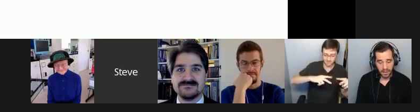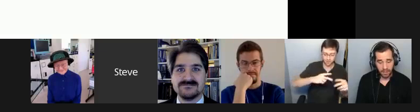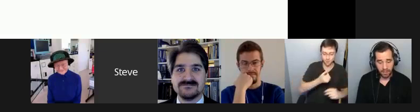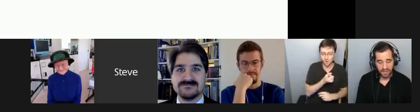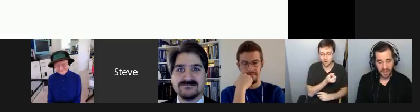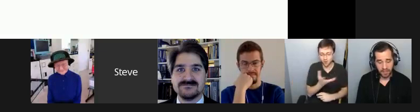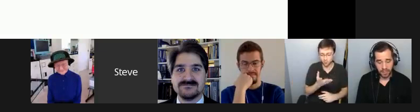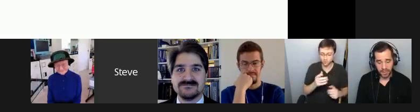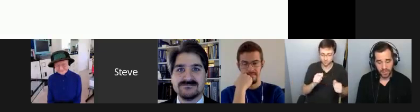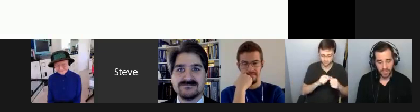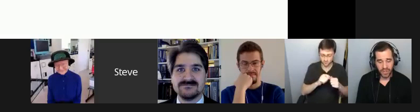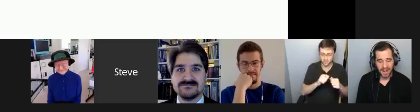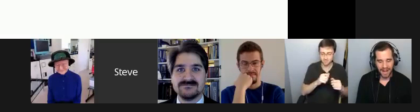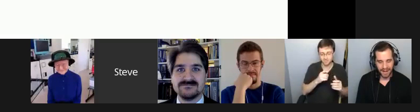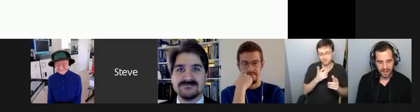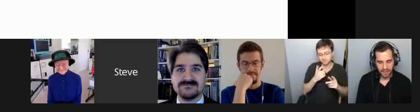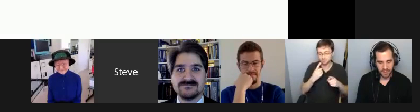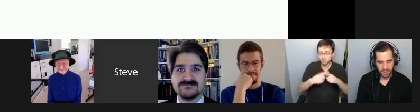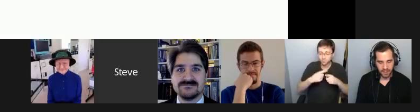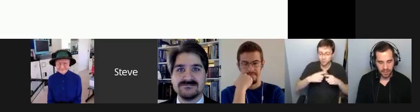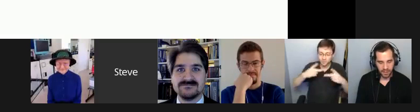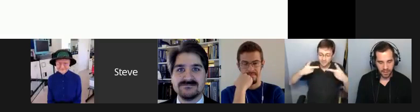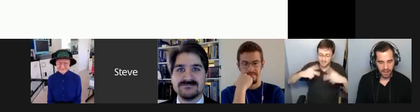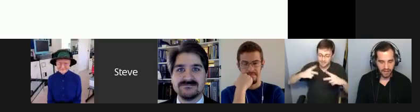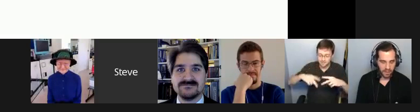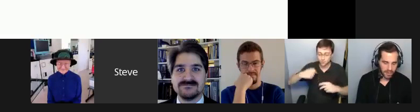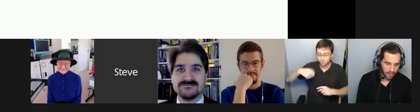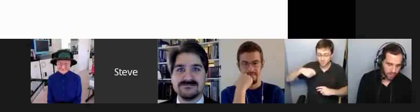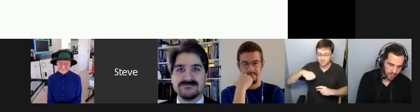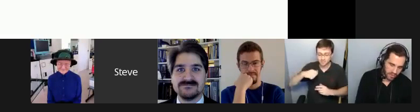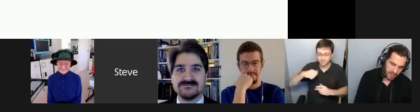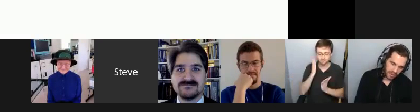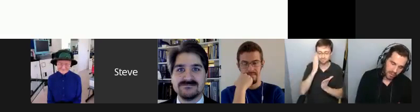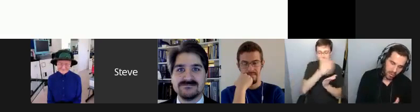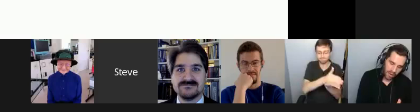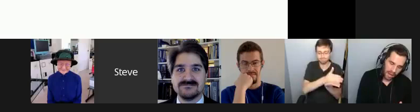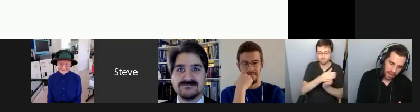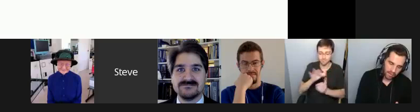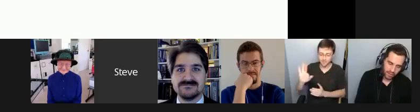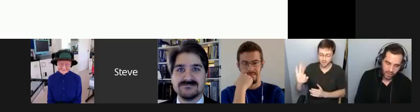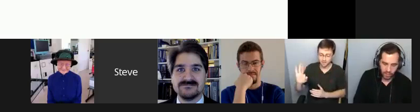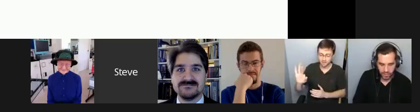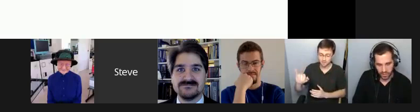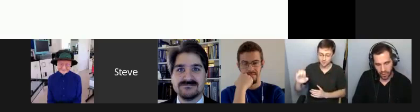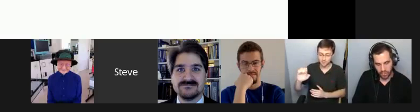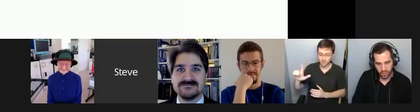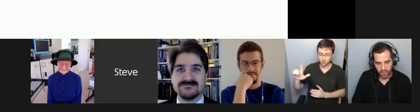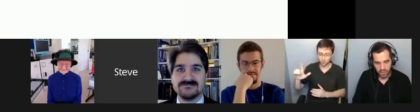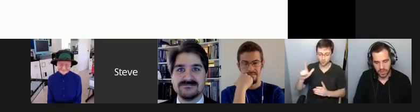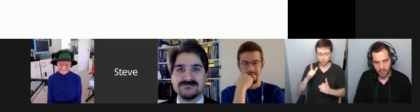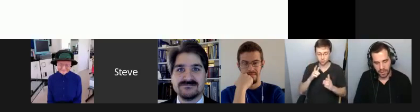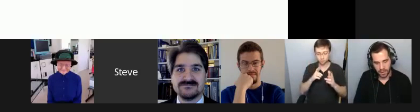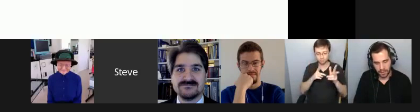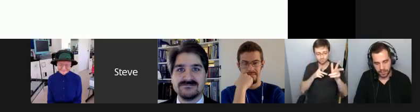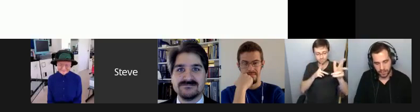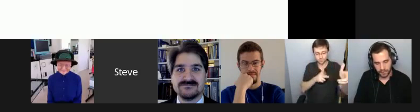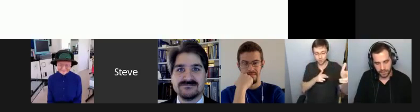nós preferimos tirar isso, né? Tivemos alguns que colocaram, tivemos